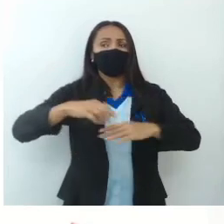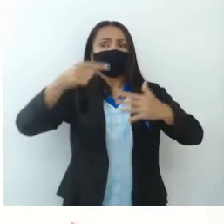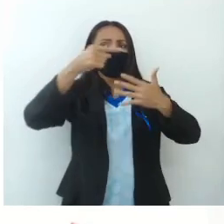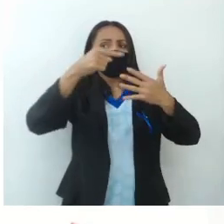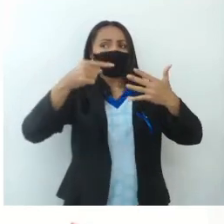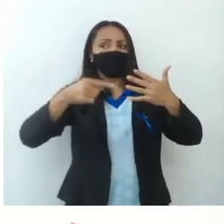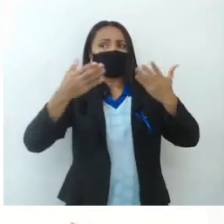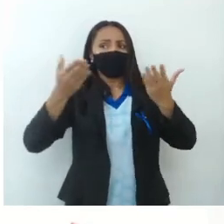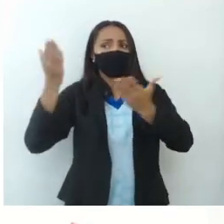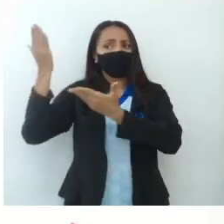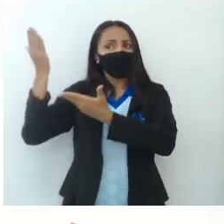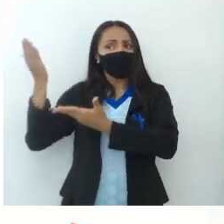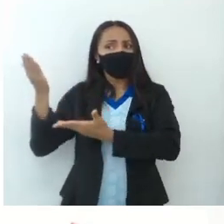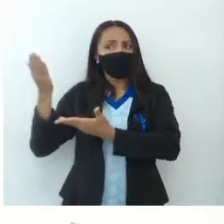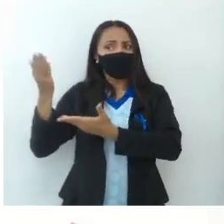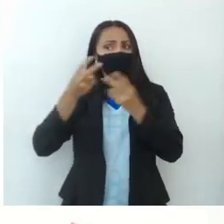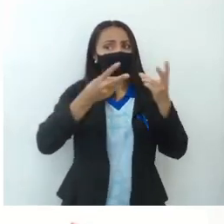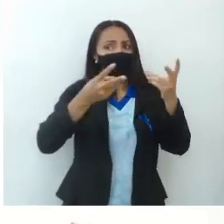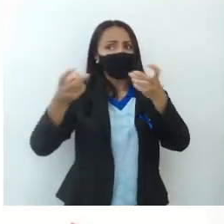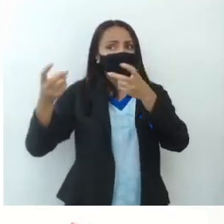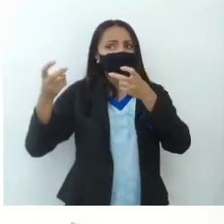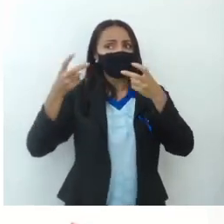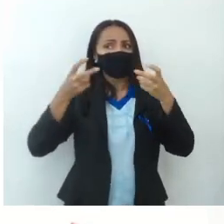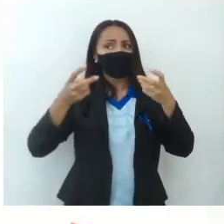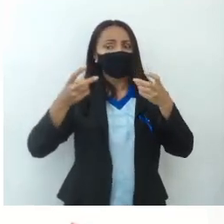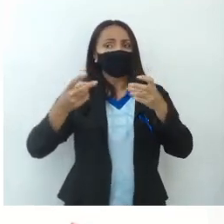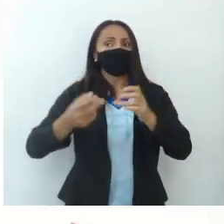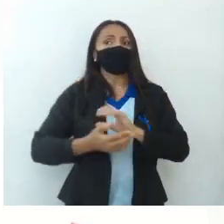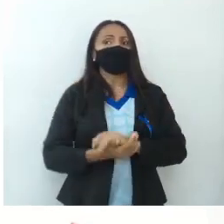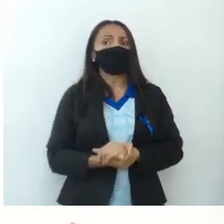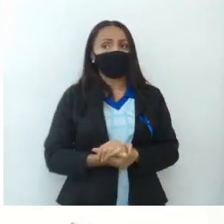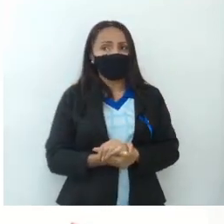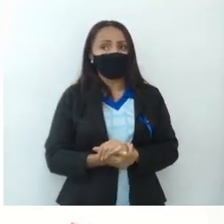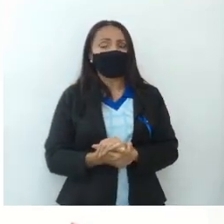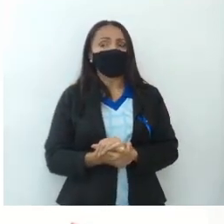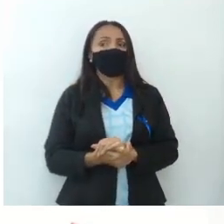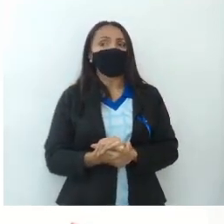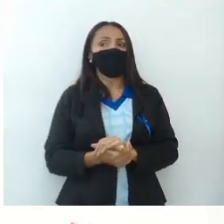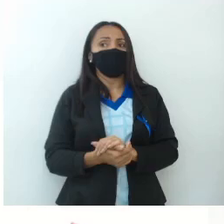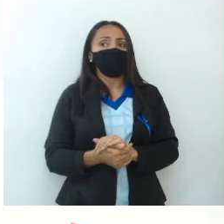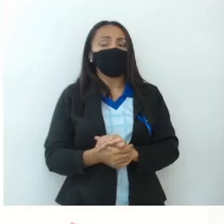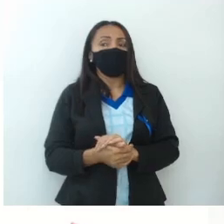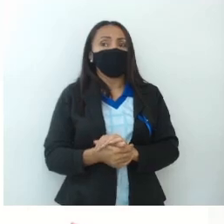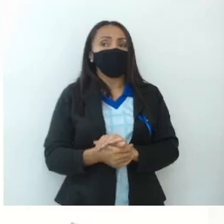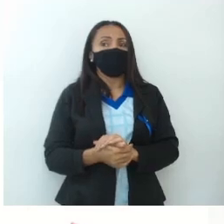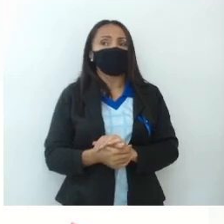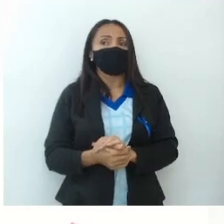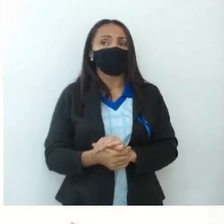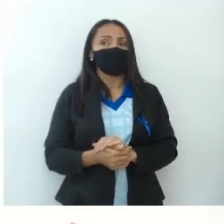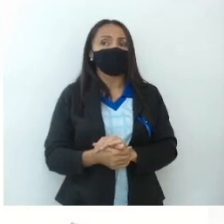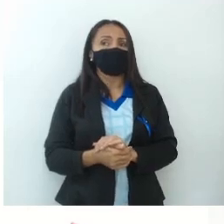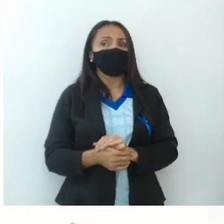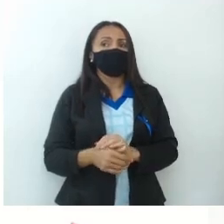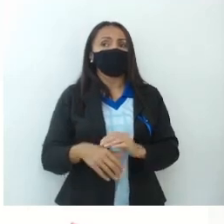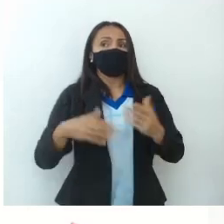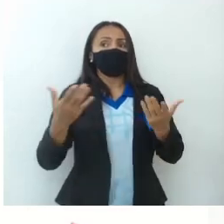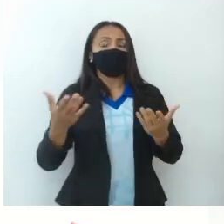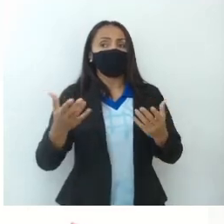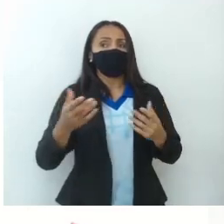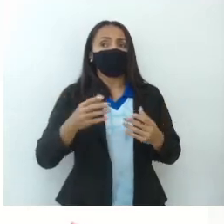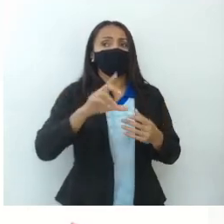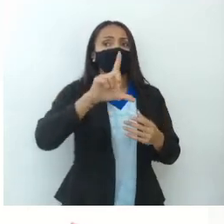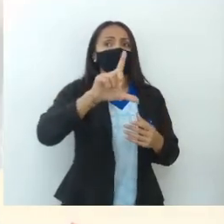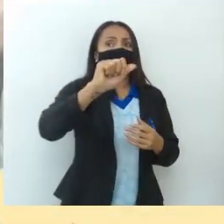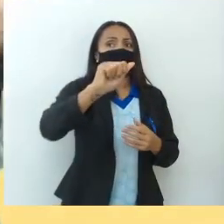existe. Esse elemento que o professor Robson está nos comunicando, nos alertando, nos chamando a nossa atenção, é esse lampião, pessoal. E qual